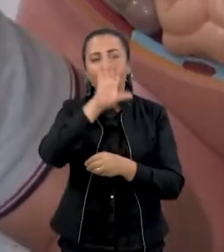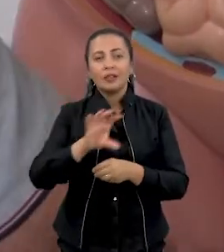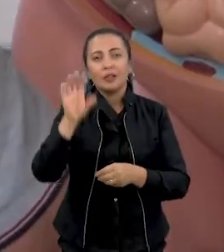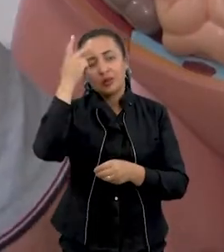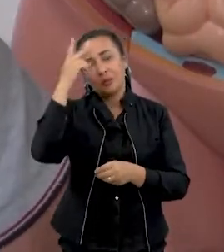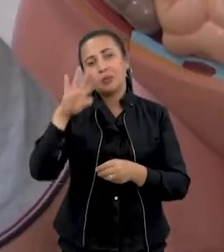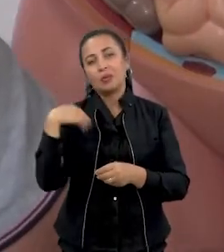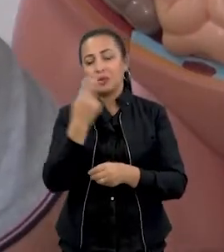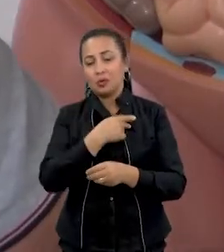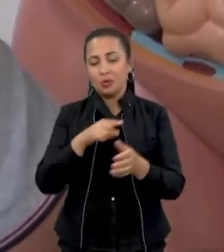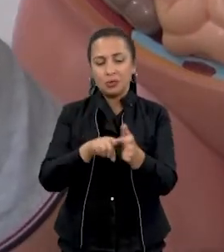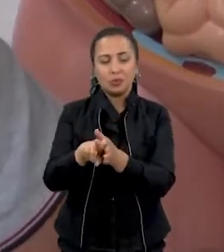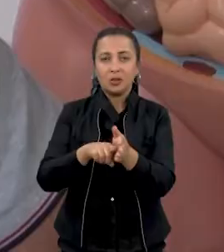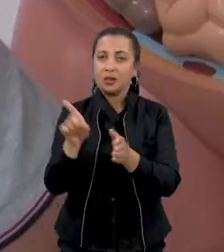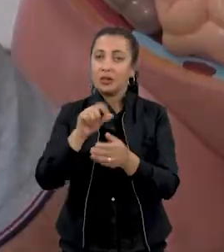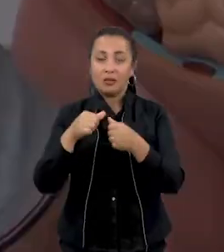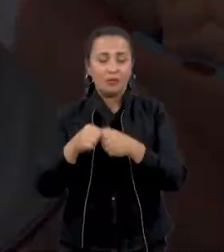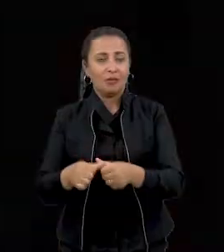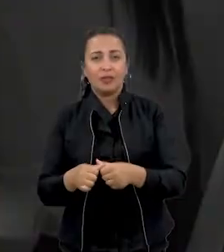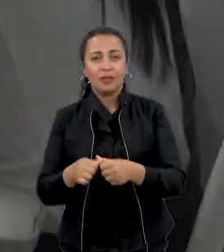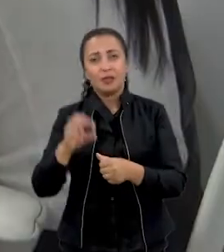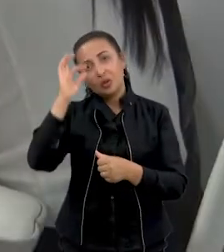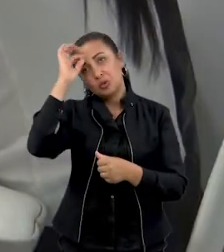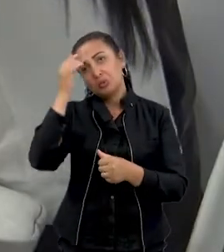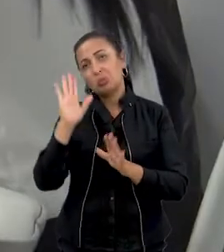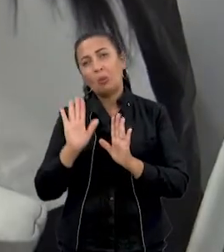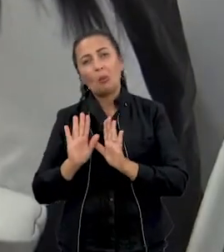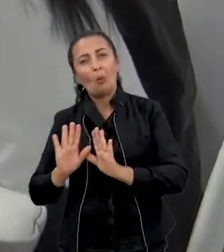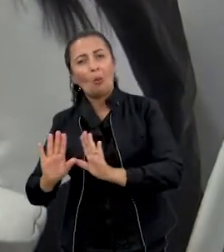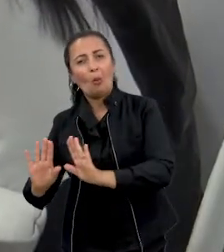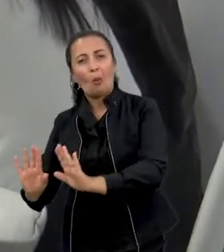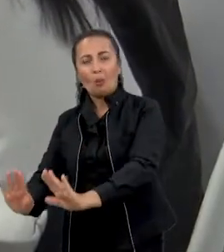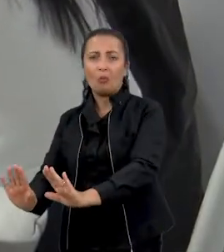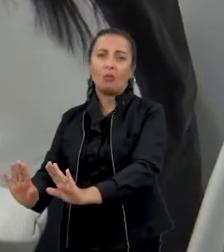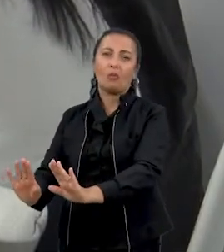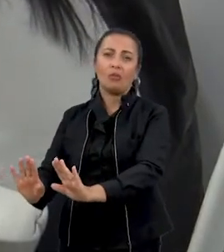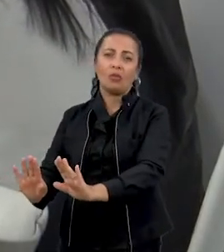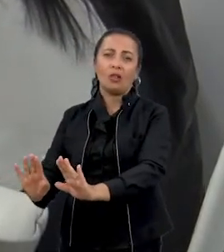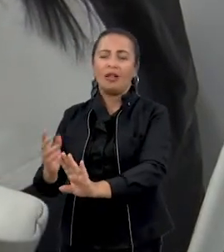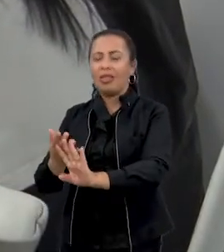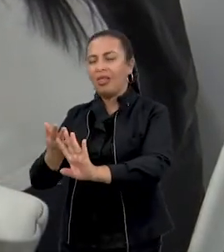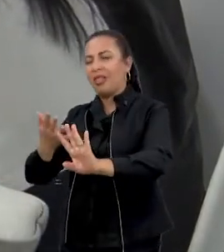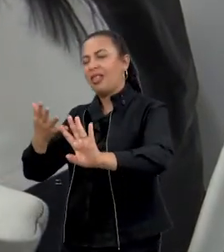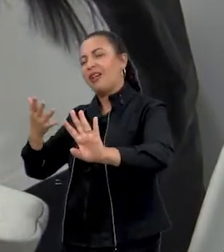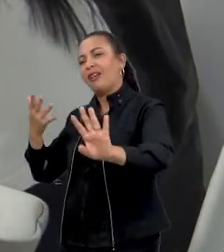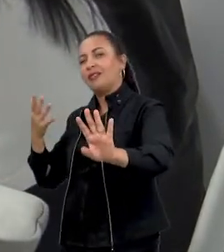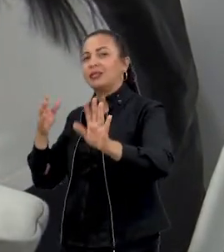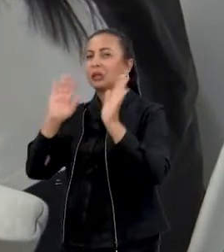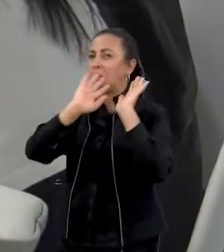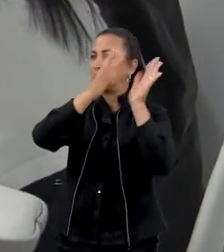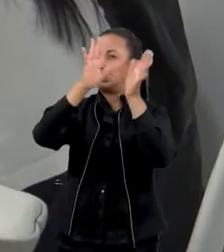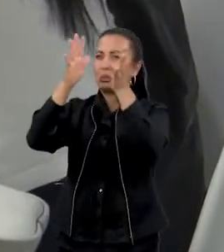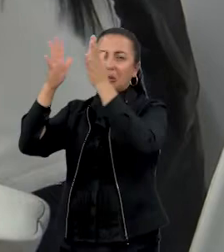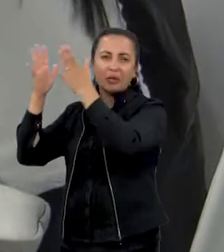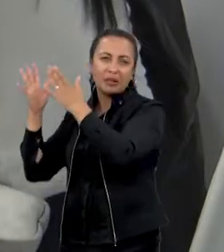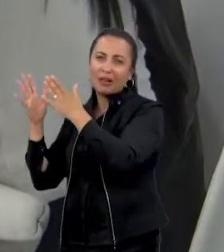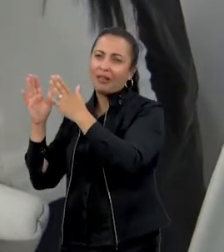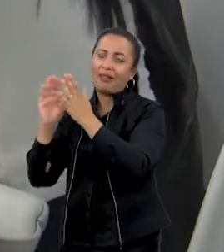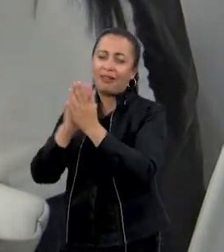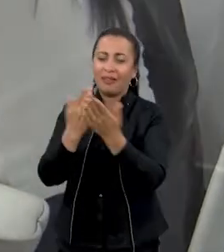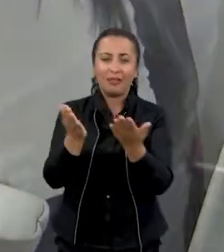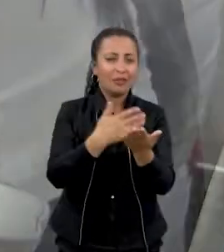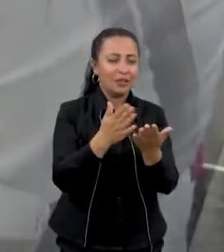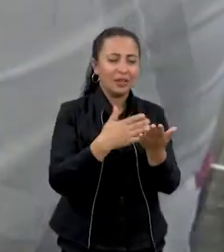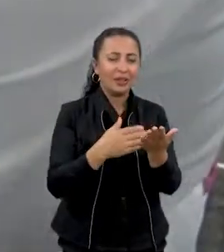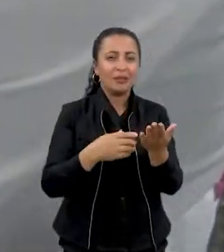da região, para que a nossa pesquisa não fique em uma estante, né, de uma biblioteca